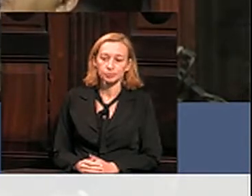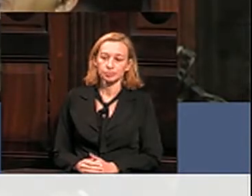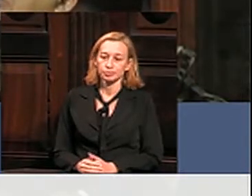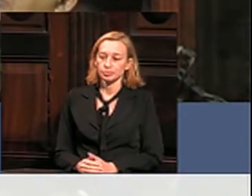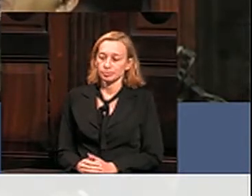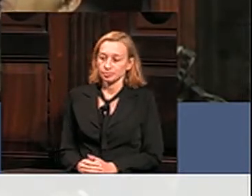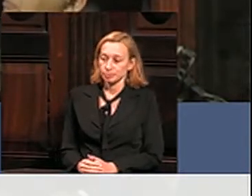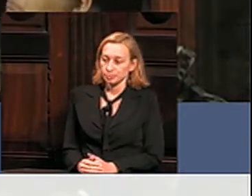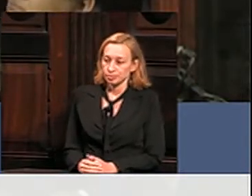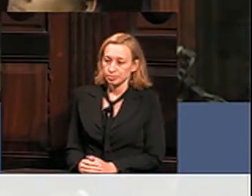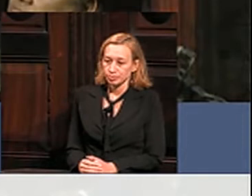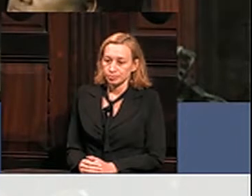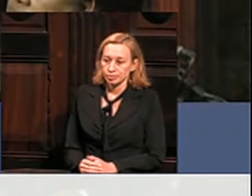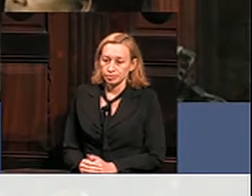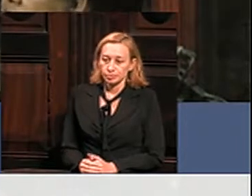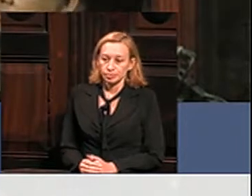Reis.